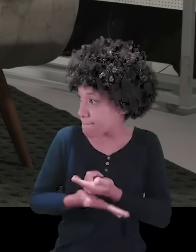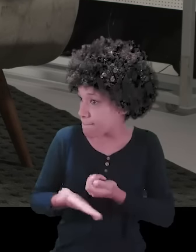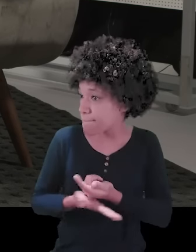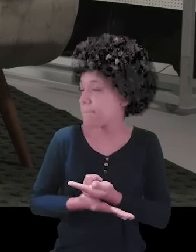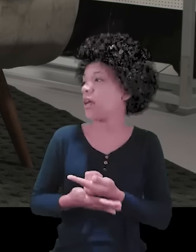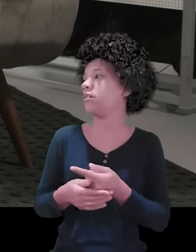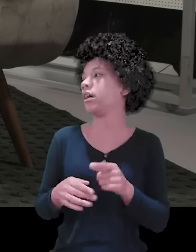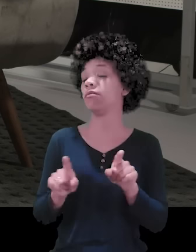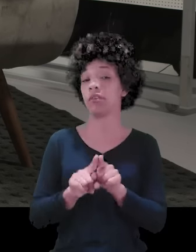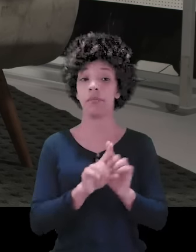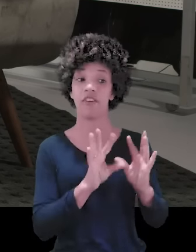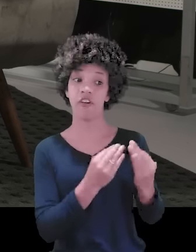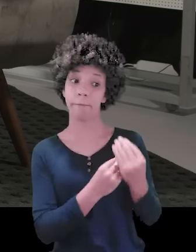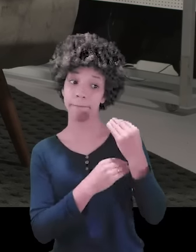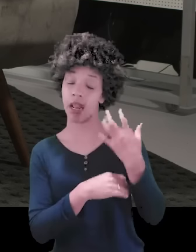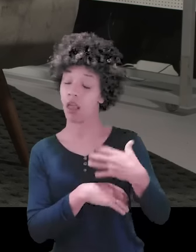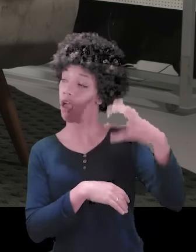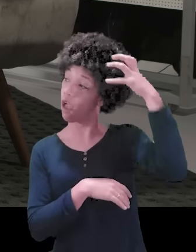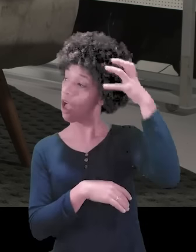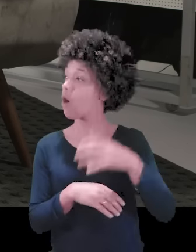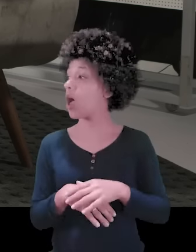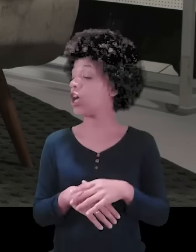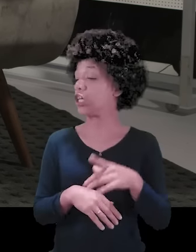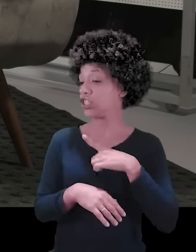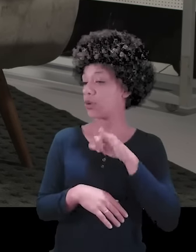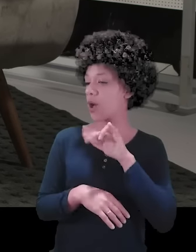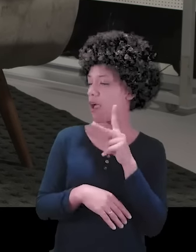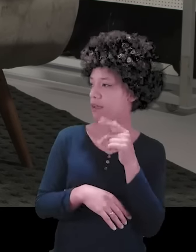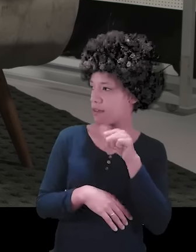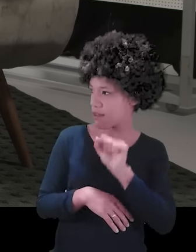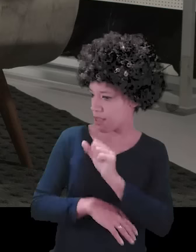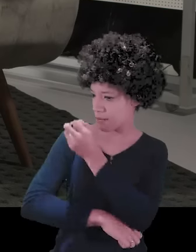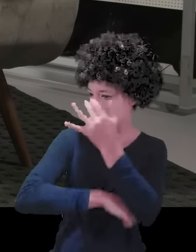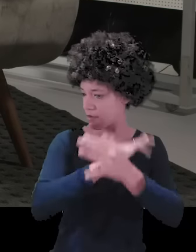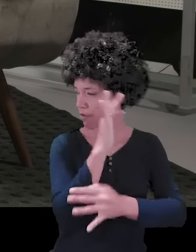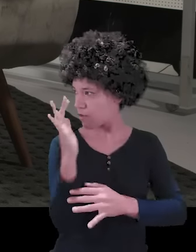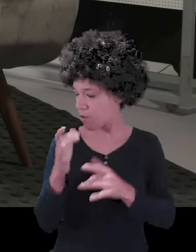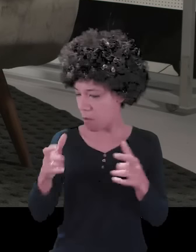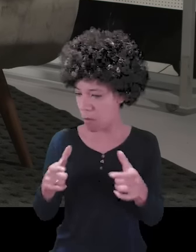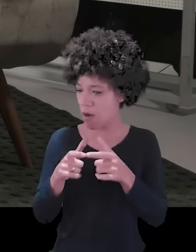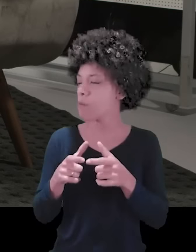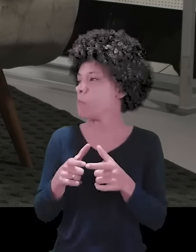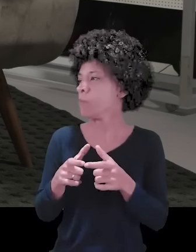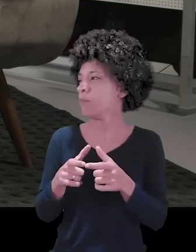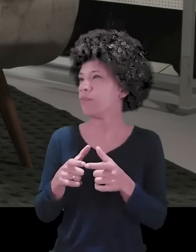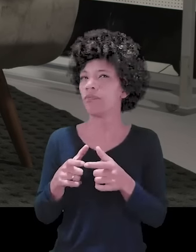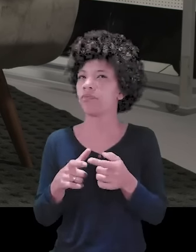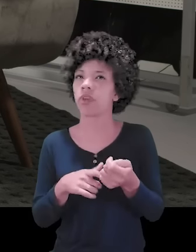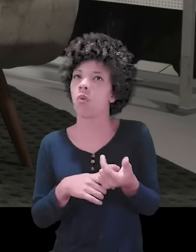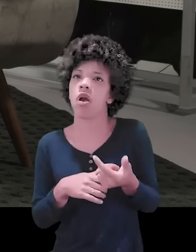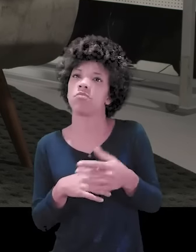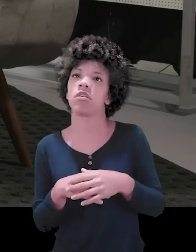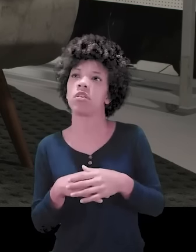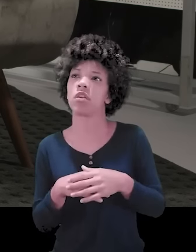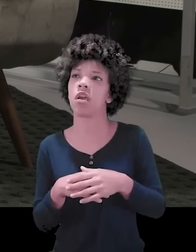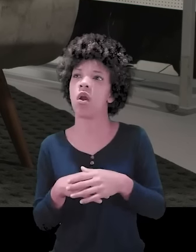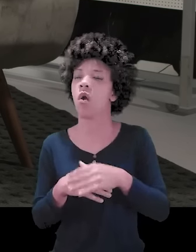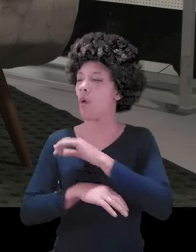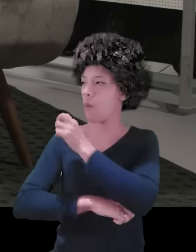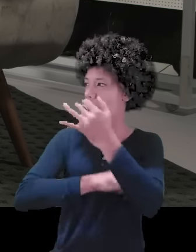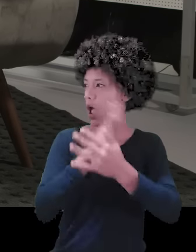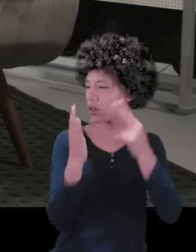assim esse que ligava ele tinha ele tinha ele tinha uma ilha é uma ilha uma ilha tipo quase como uma ilha dos